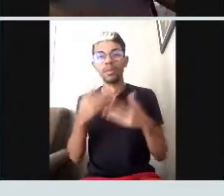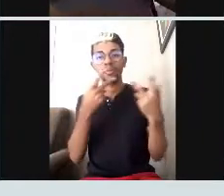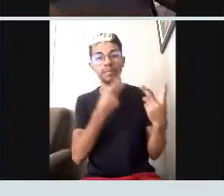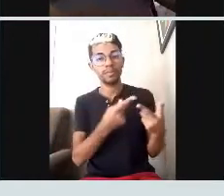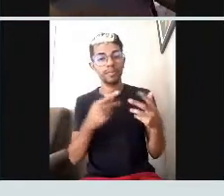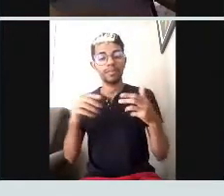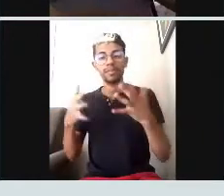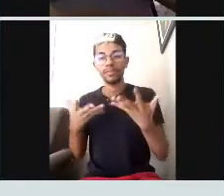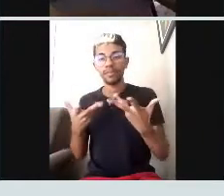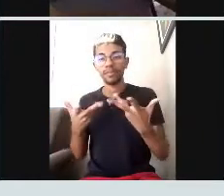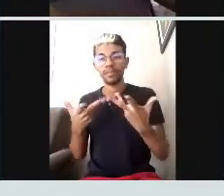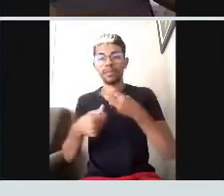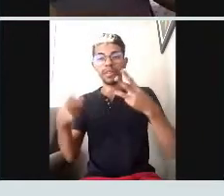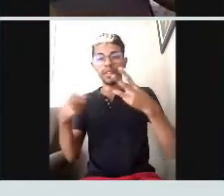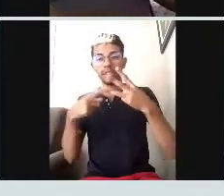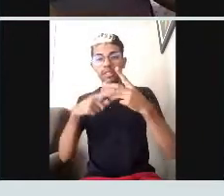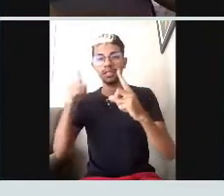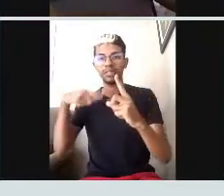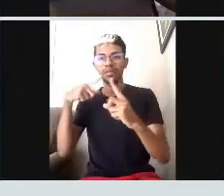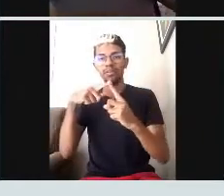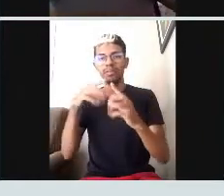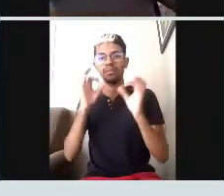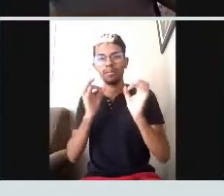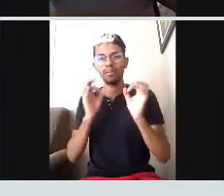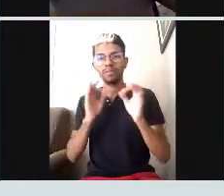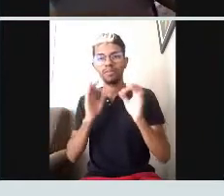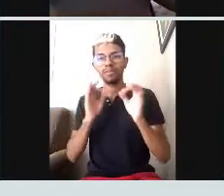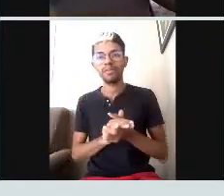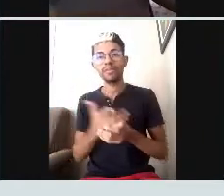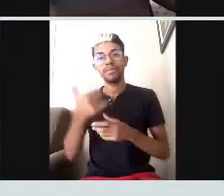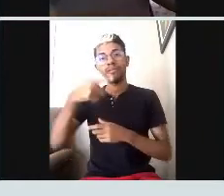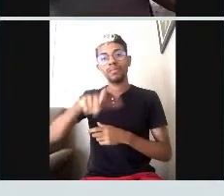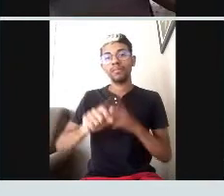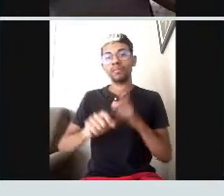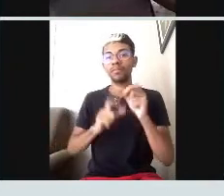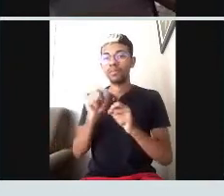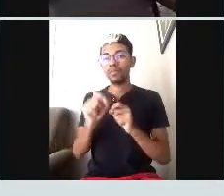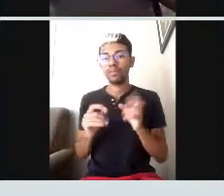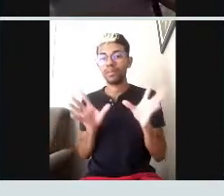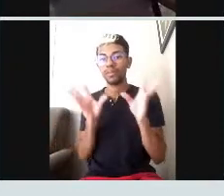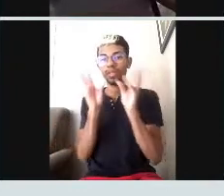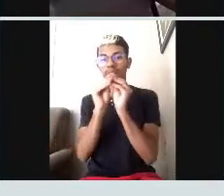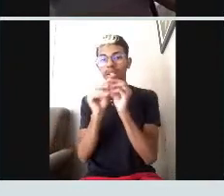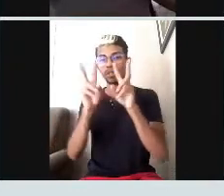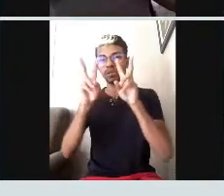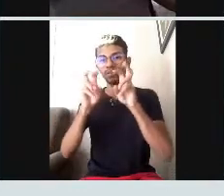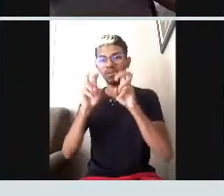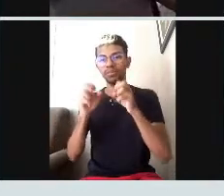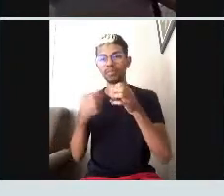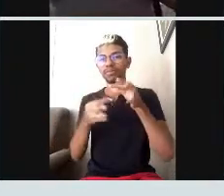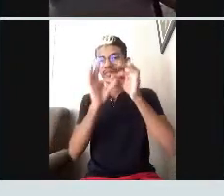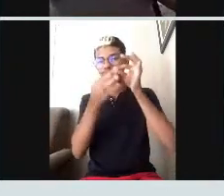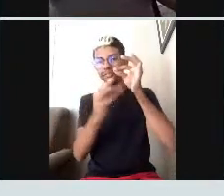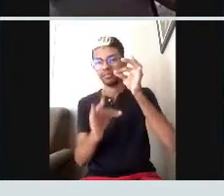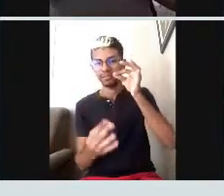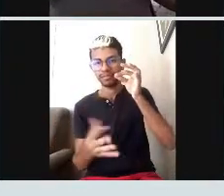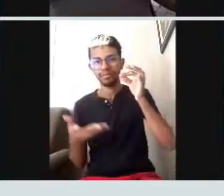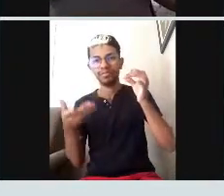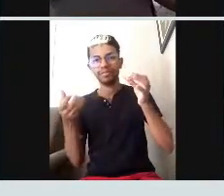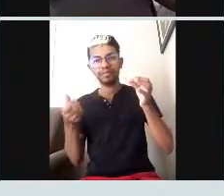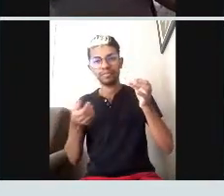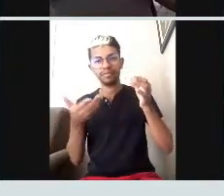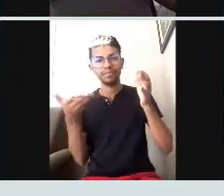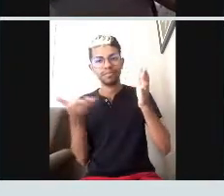visa analisar. Novamente, aí tem um resuminho, né, do que eu acabei de dizer, que é a seleção de argumentos, relação